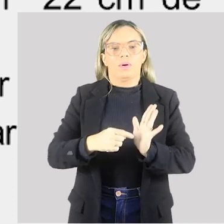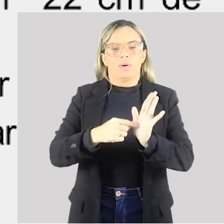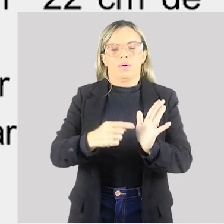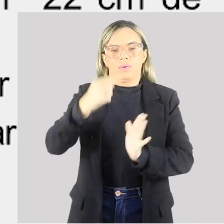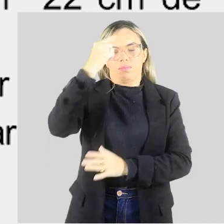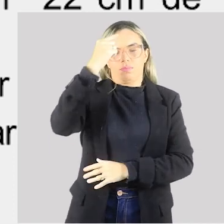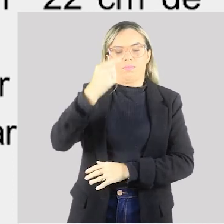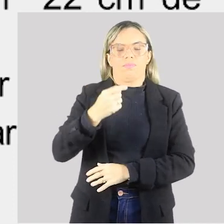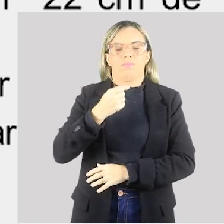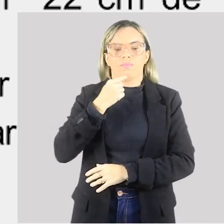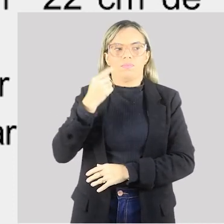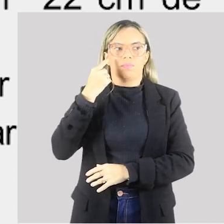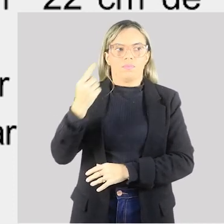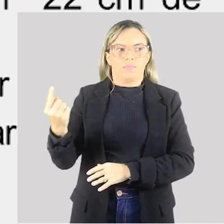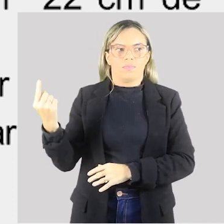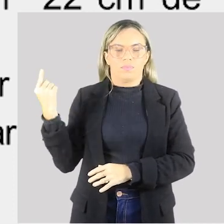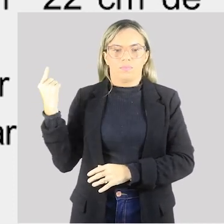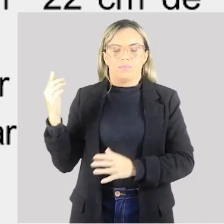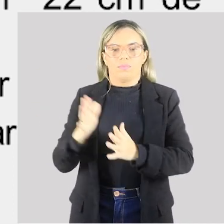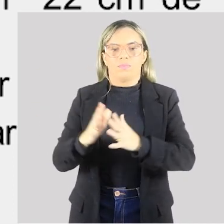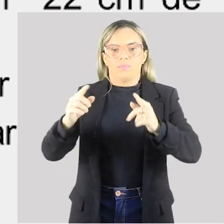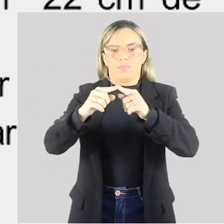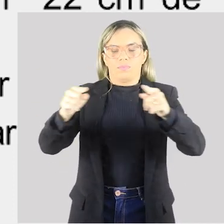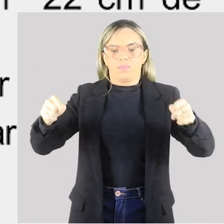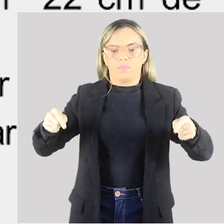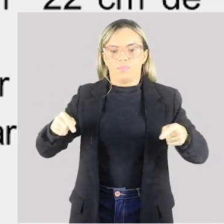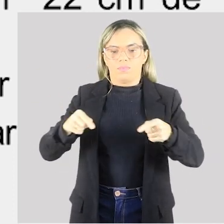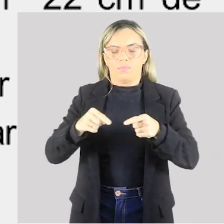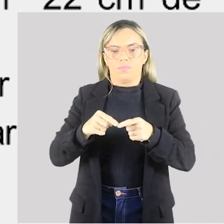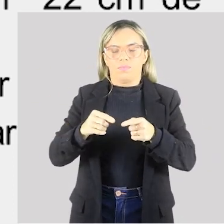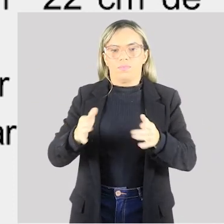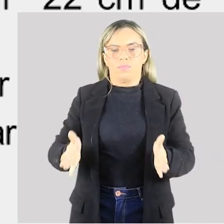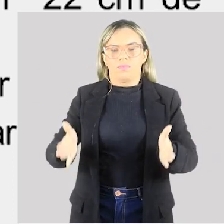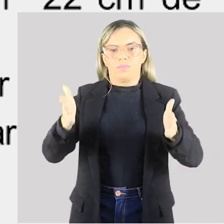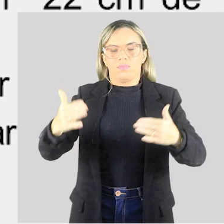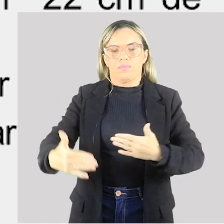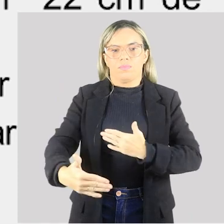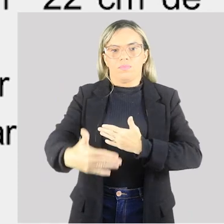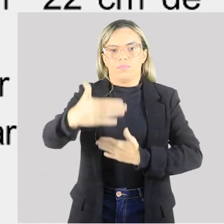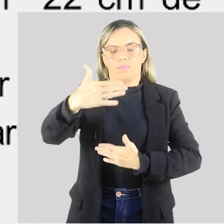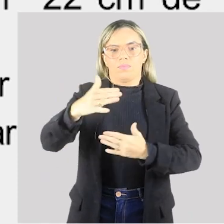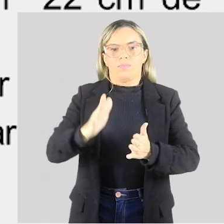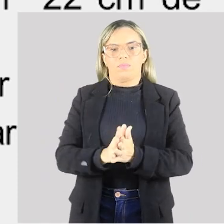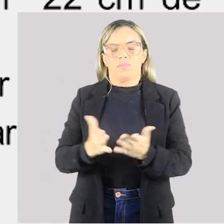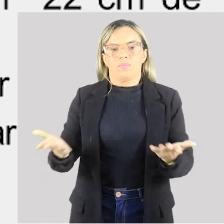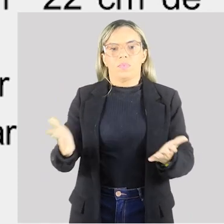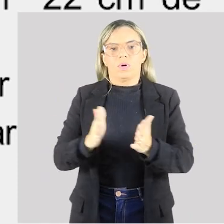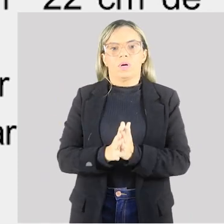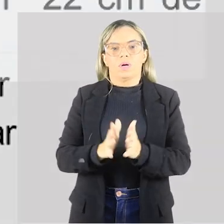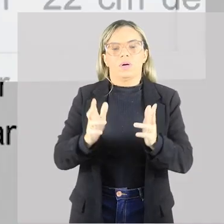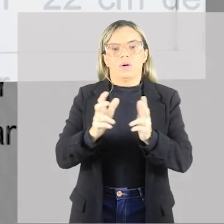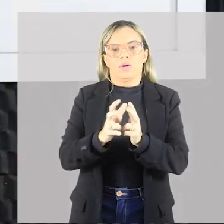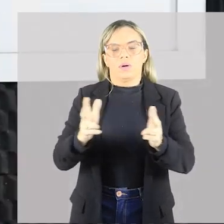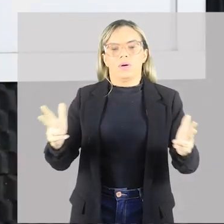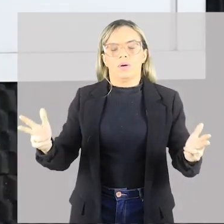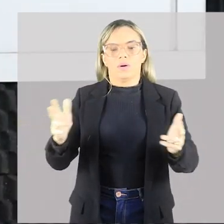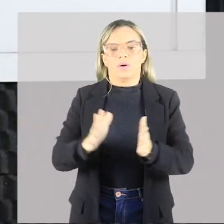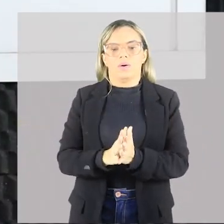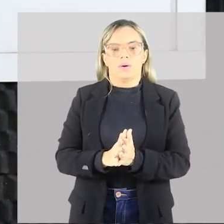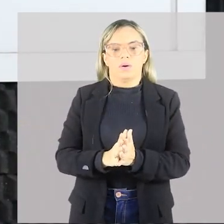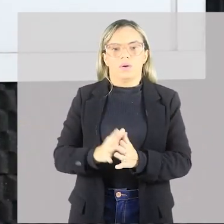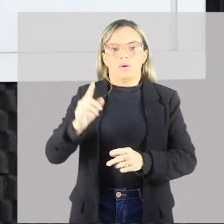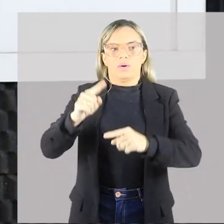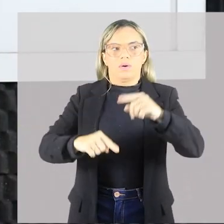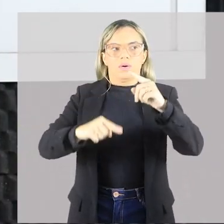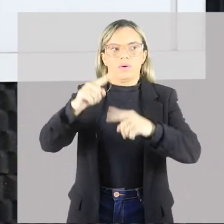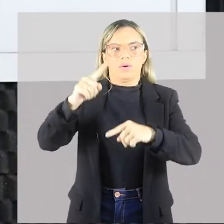figura aqui, né, de um tanque no formato de um paralelepípedo, né, no qual ele vai colocar um objeto, ele vai